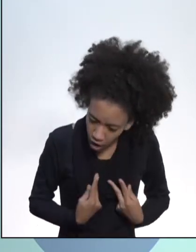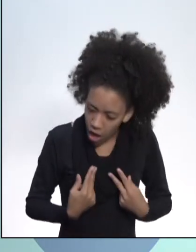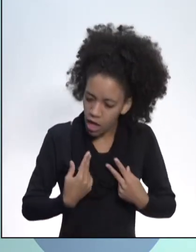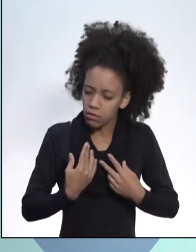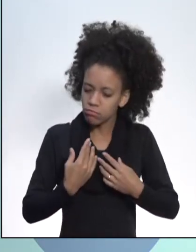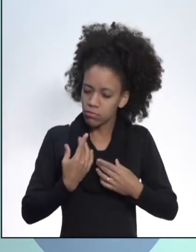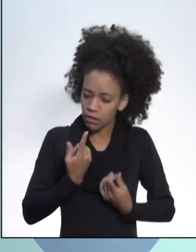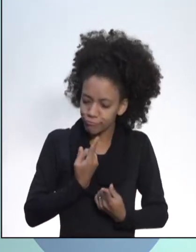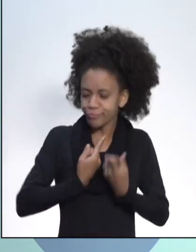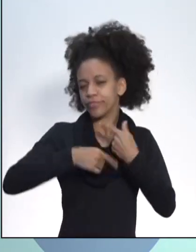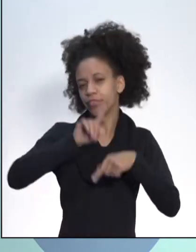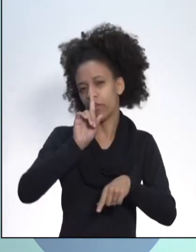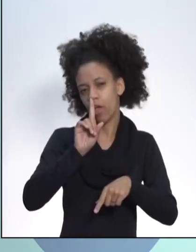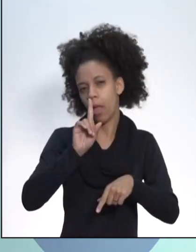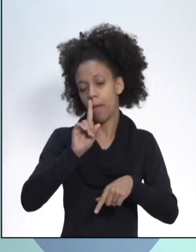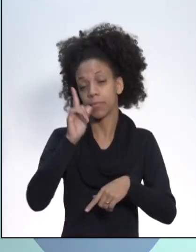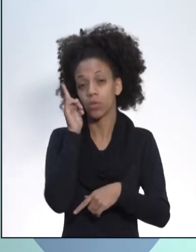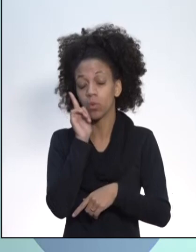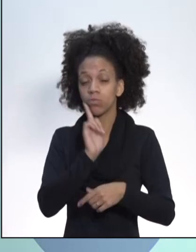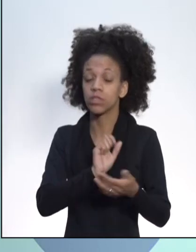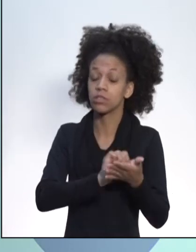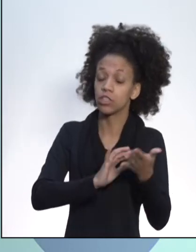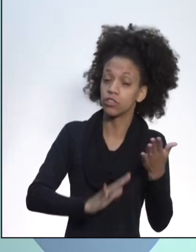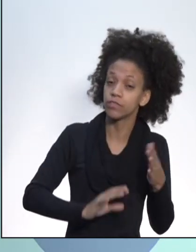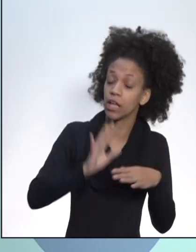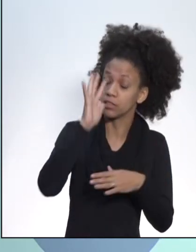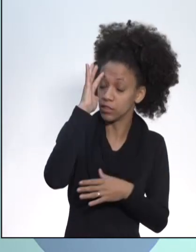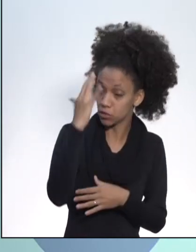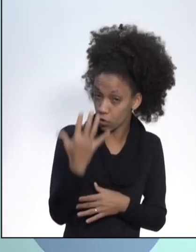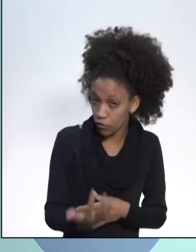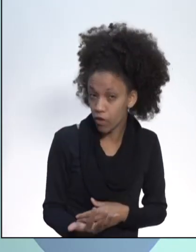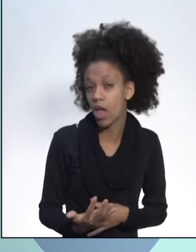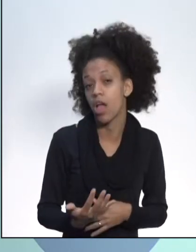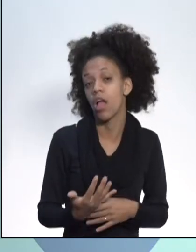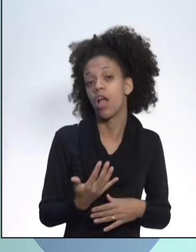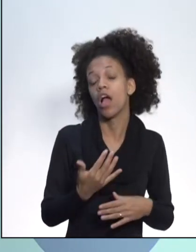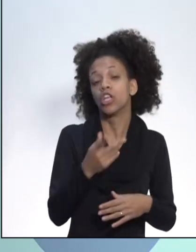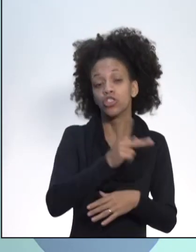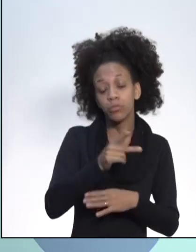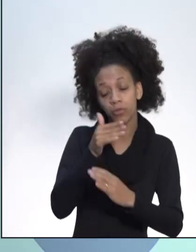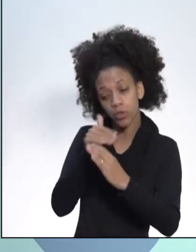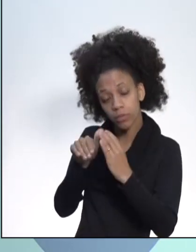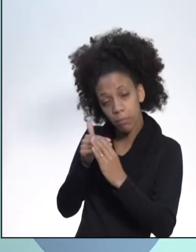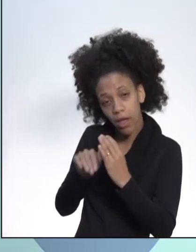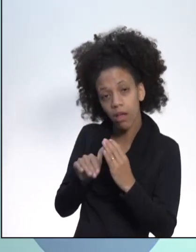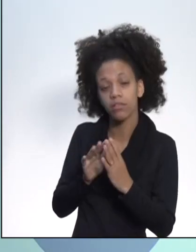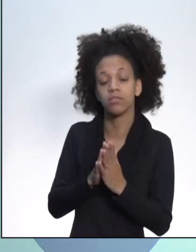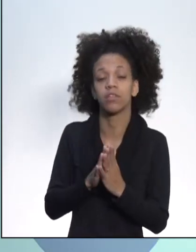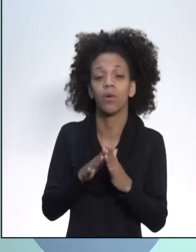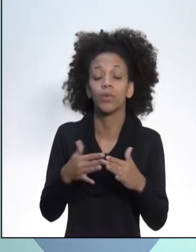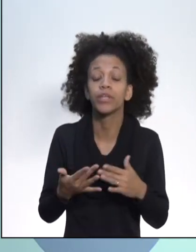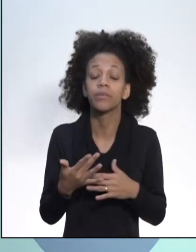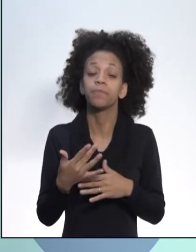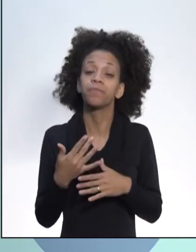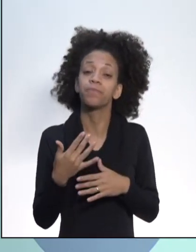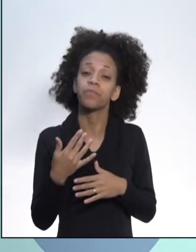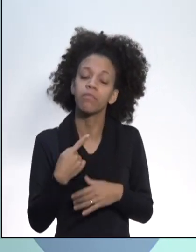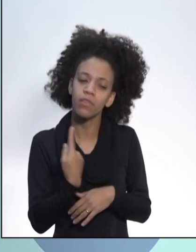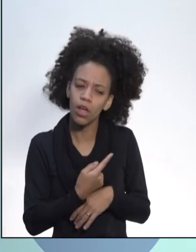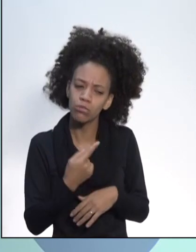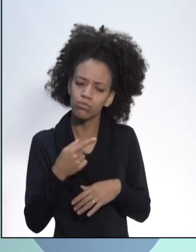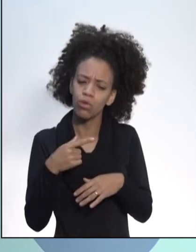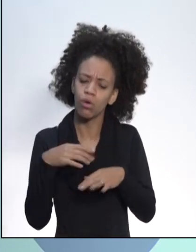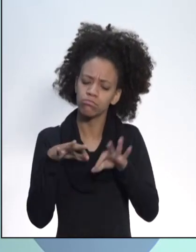consigam fazer as atividades que os professores entregam, as atividades que a gente coloca aqui no Centro